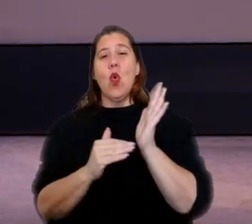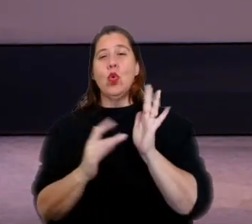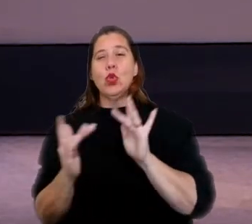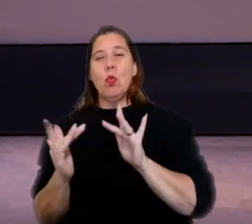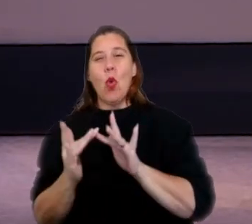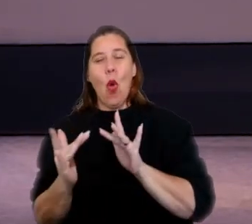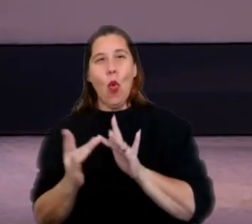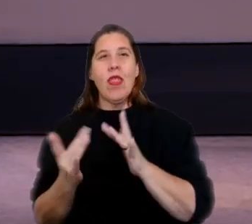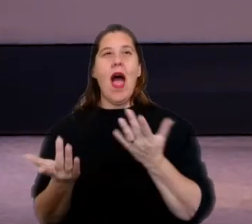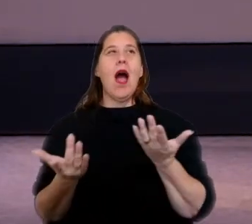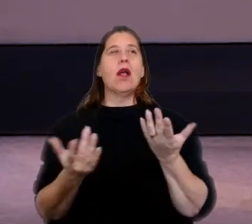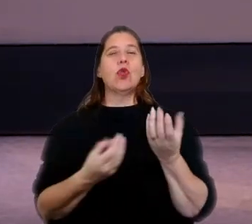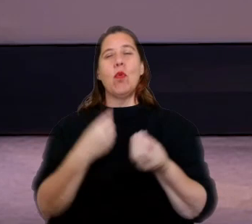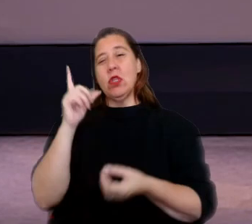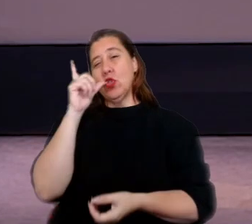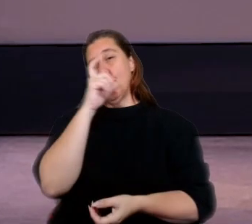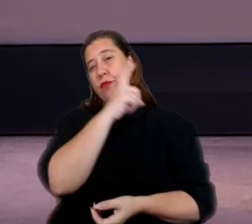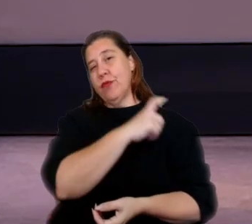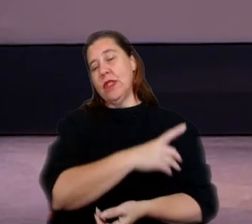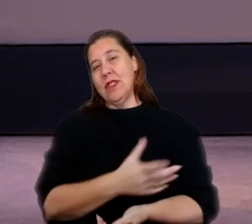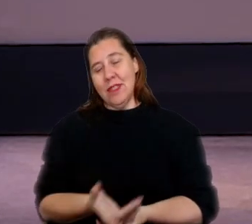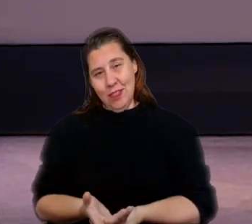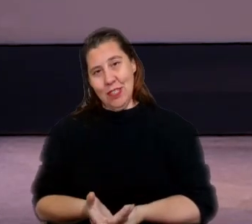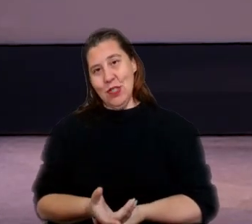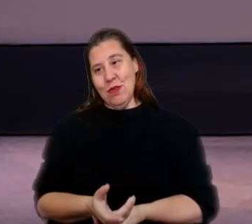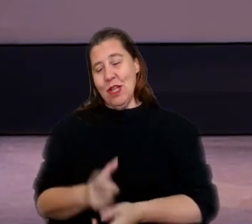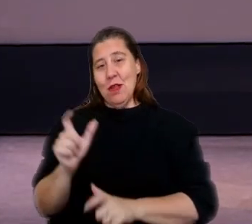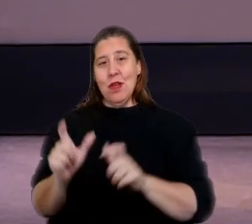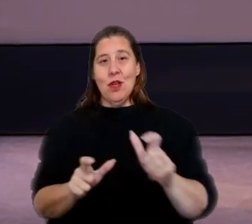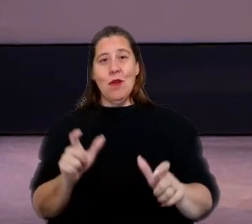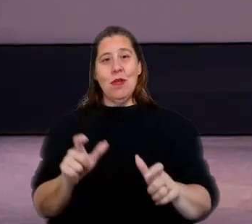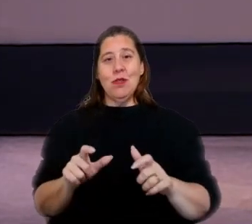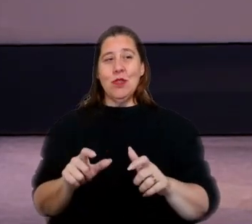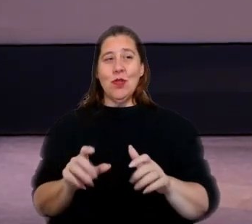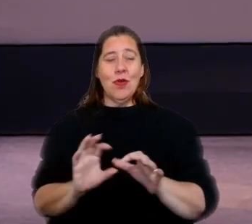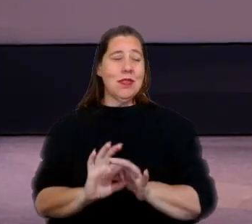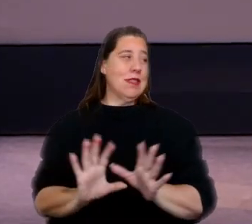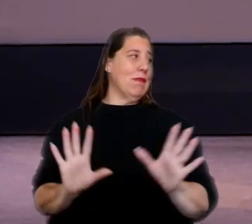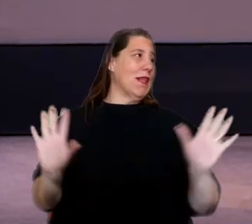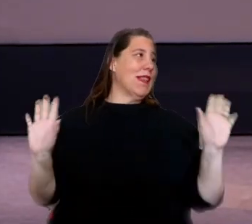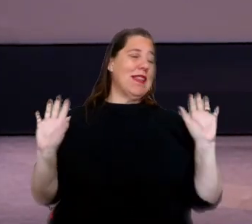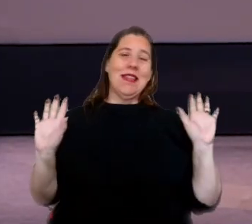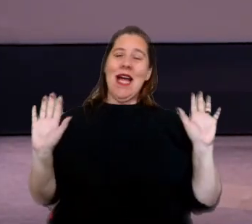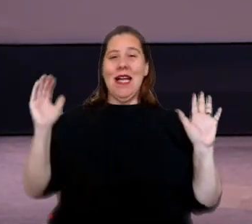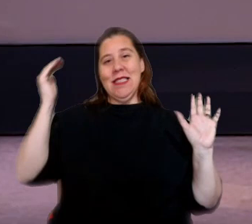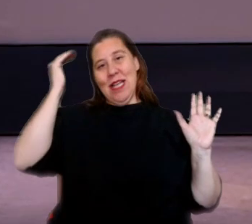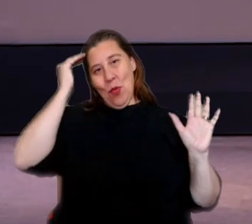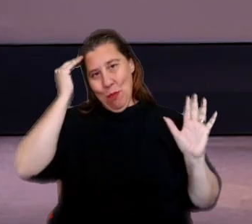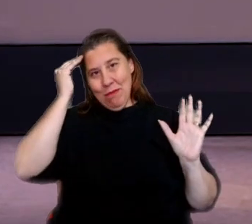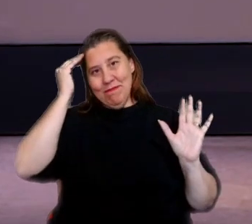o último contato e como é difícil para a pessoa se desvencilhar dessa